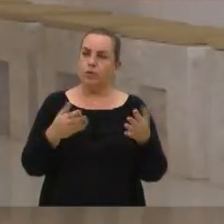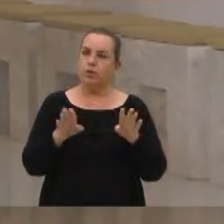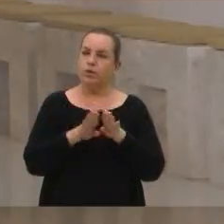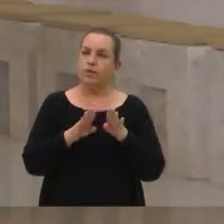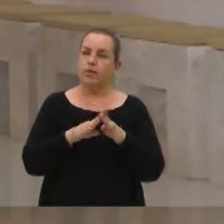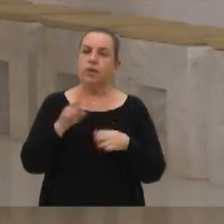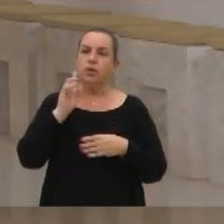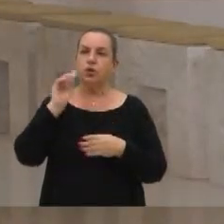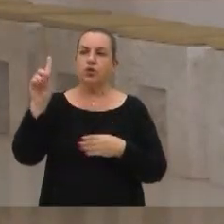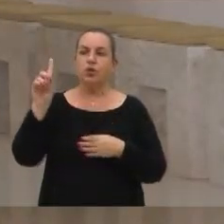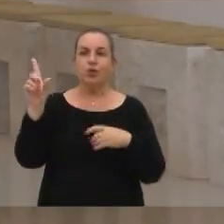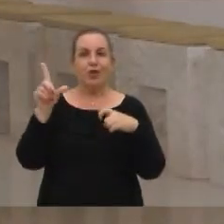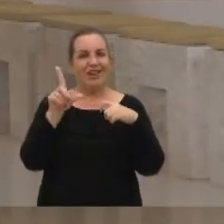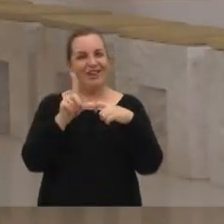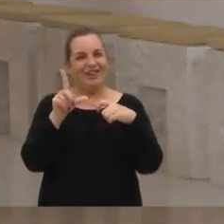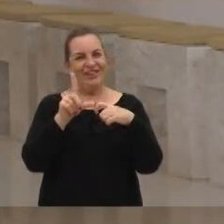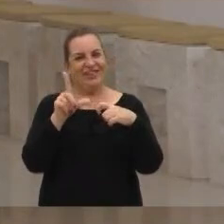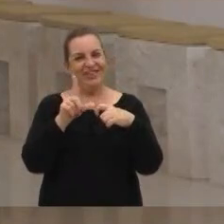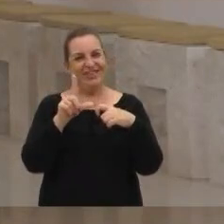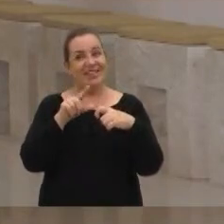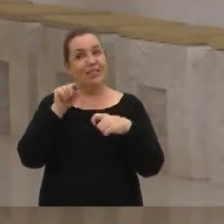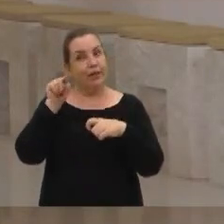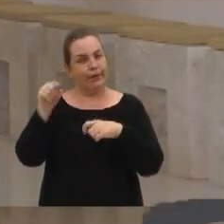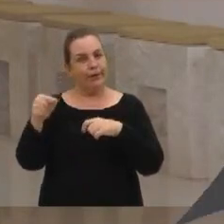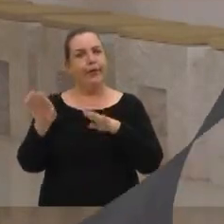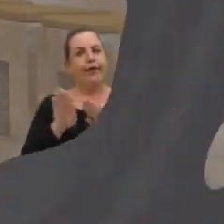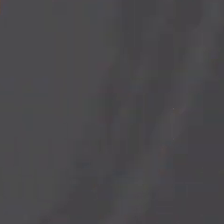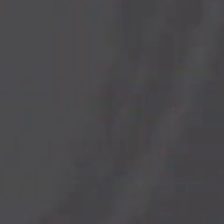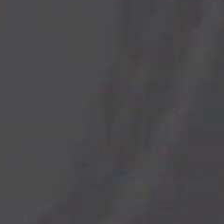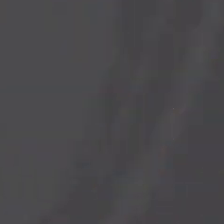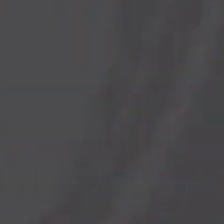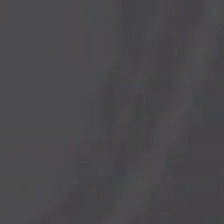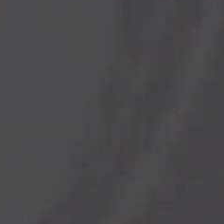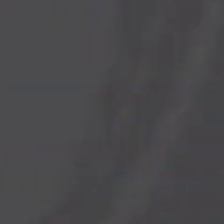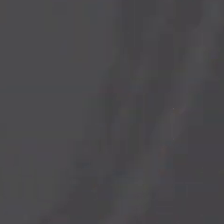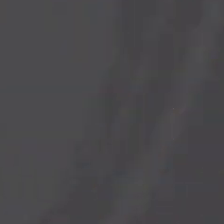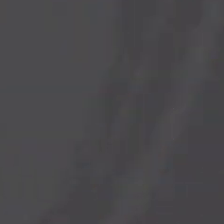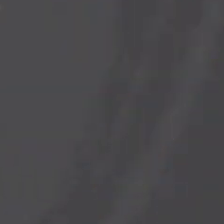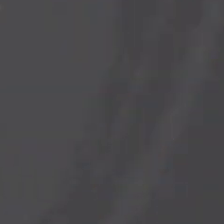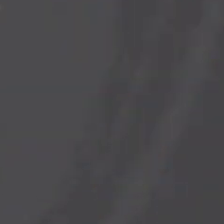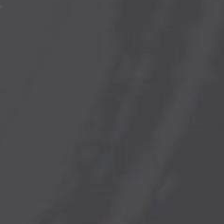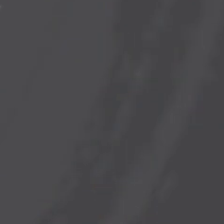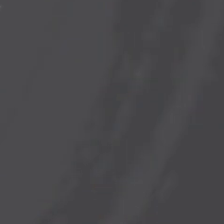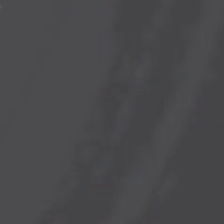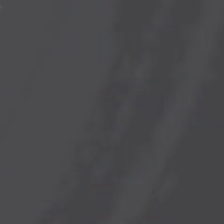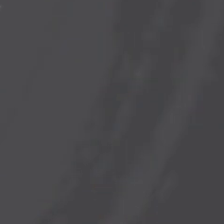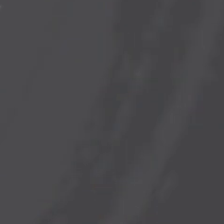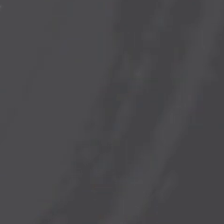Que ele também nos ajude a sermos apóstolos.